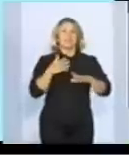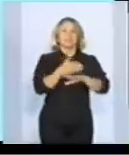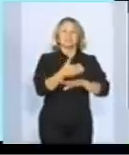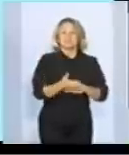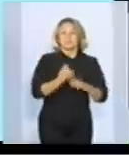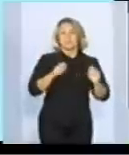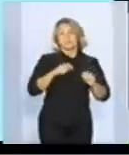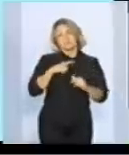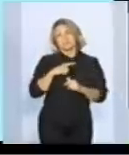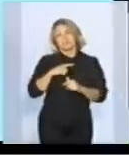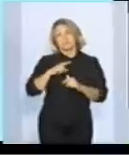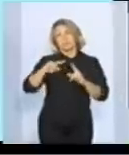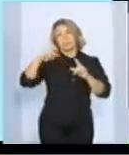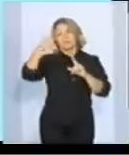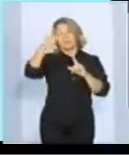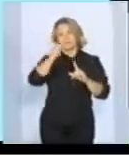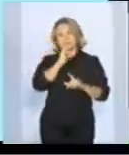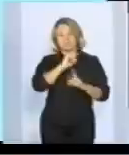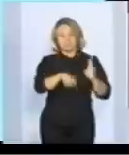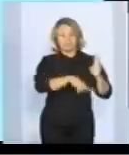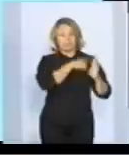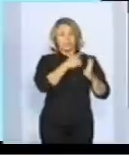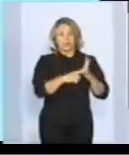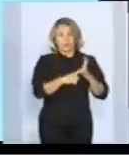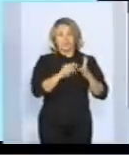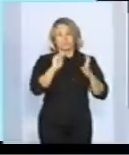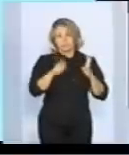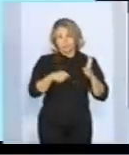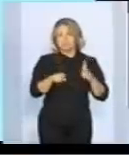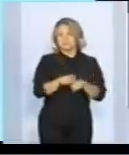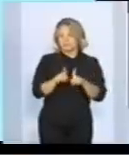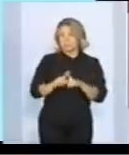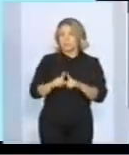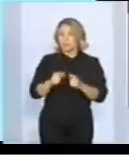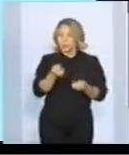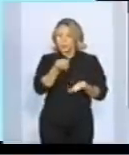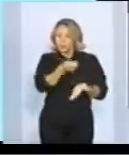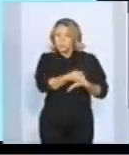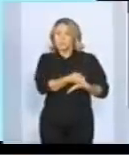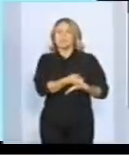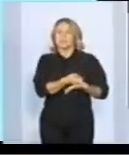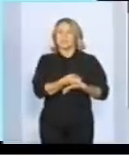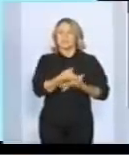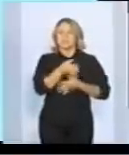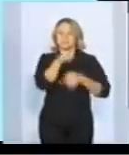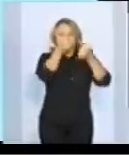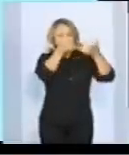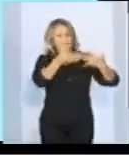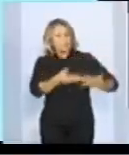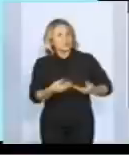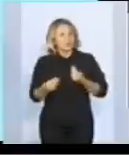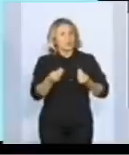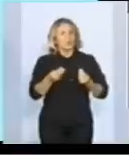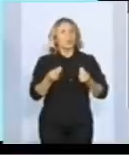seria necessário. O quarto, será que o custo de regular justifica a sua implementação? O quanto eu posso gerar